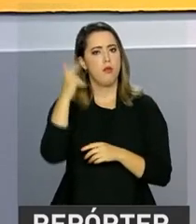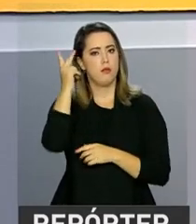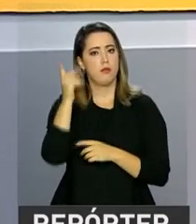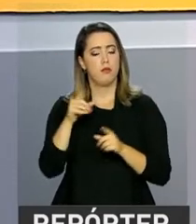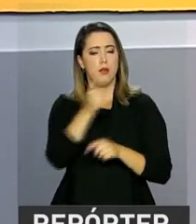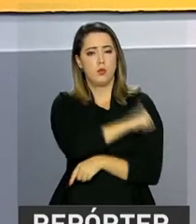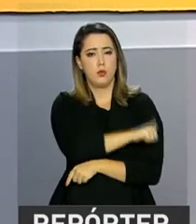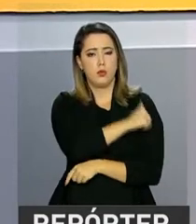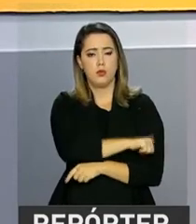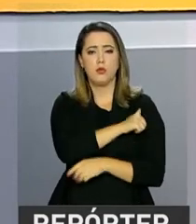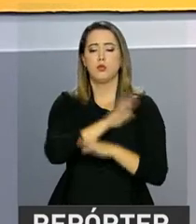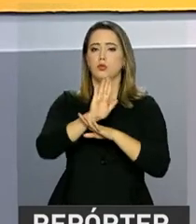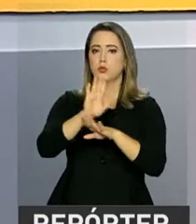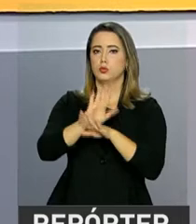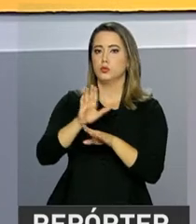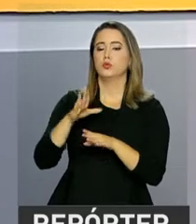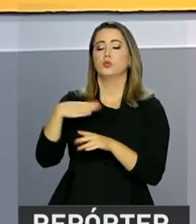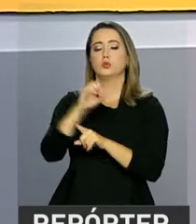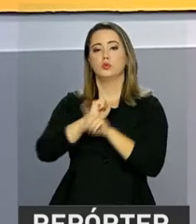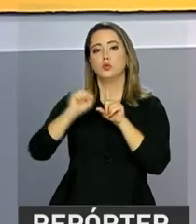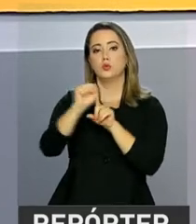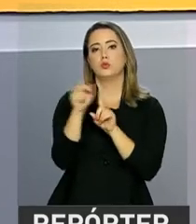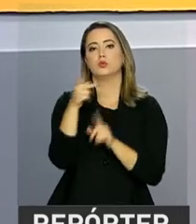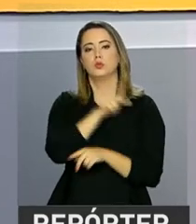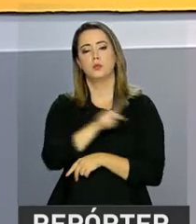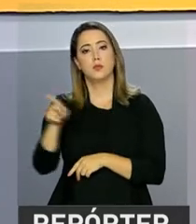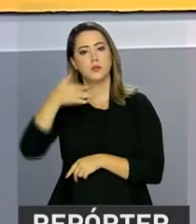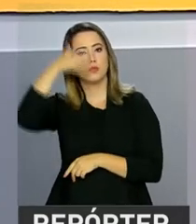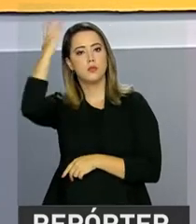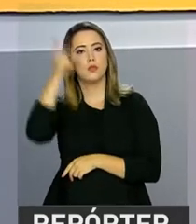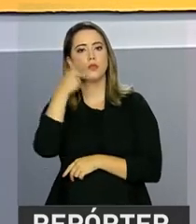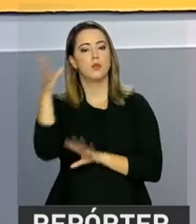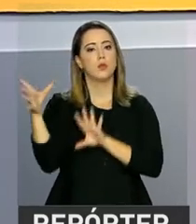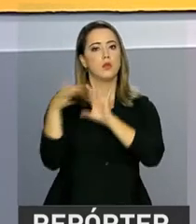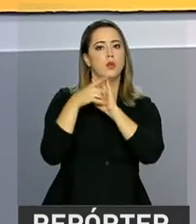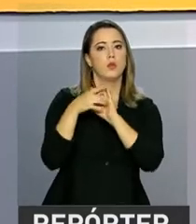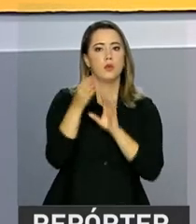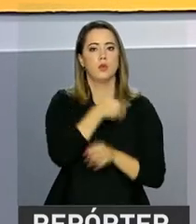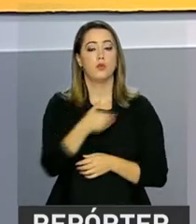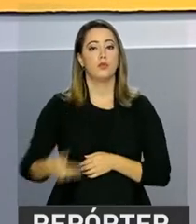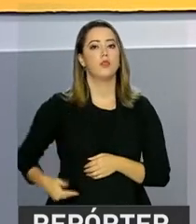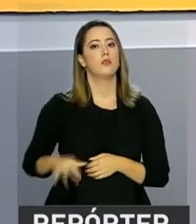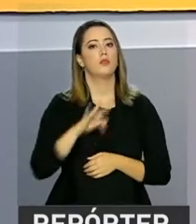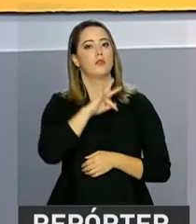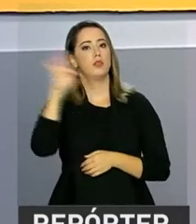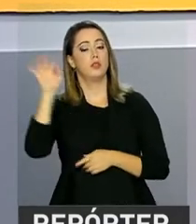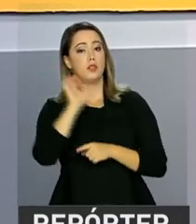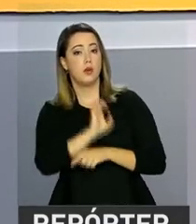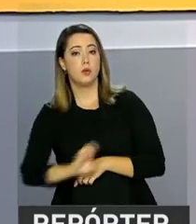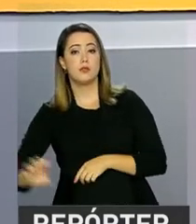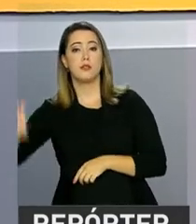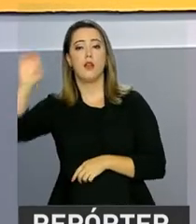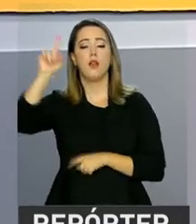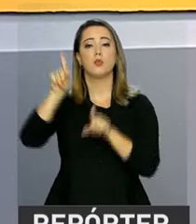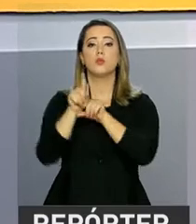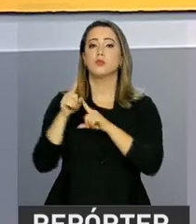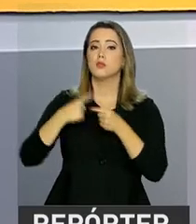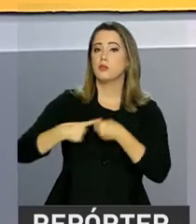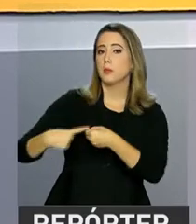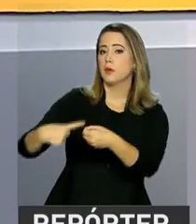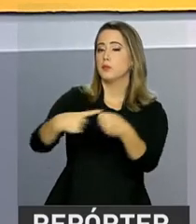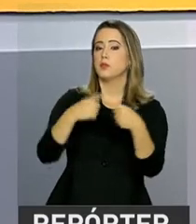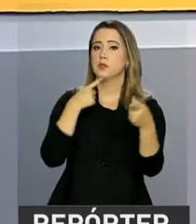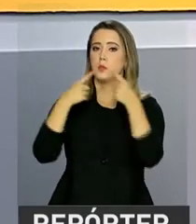Ações Sociais para o Rio de Janeiro, o presidente Michel Temer ressaltou que a integração entre o governo federal, estados e municípios e o